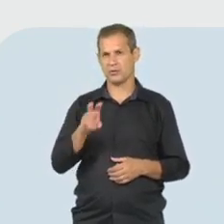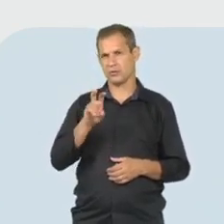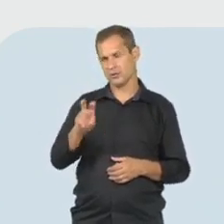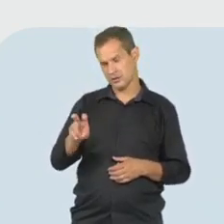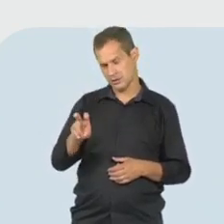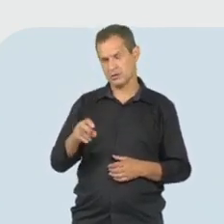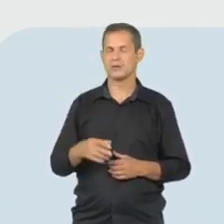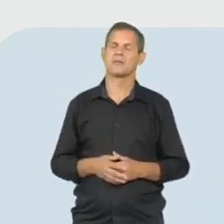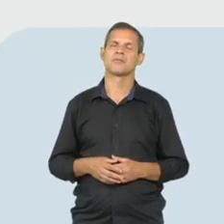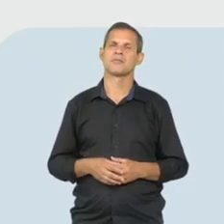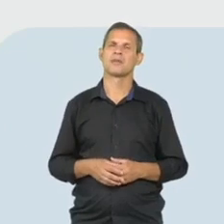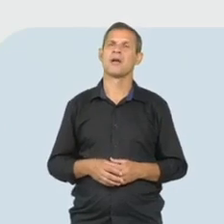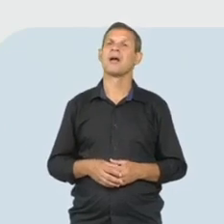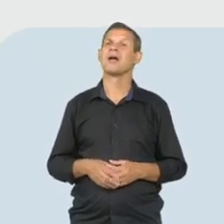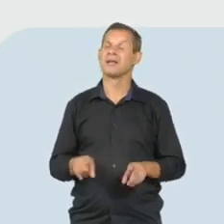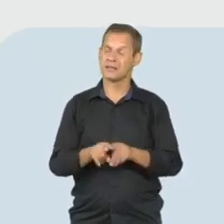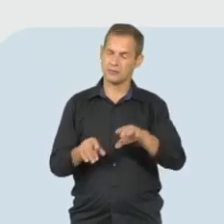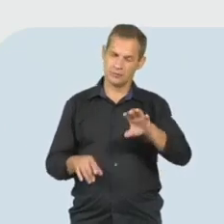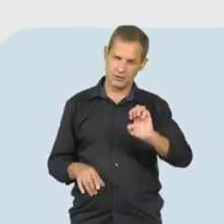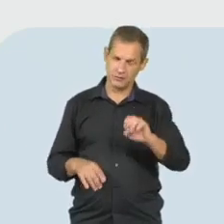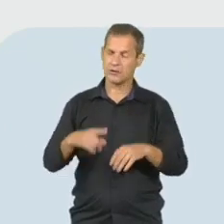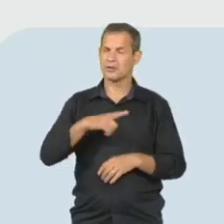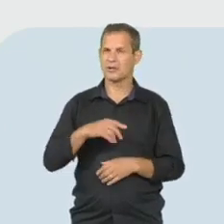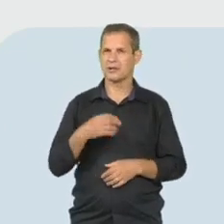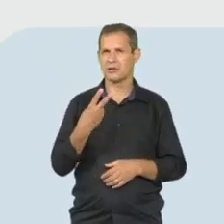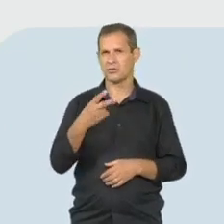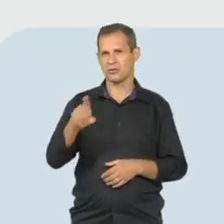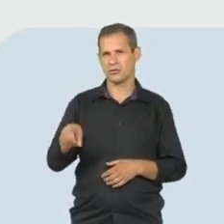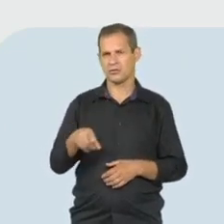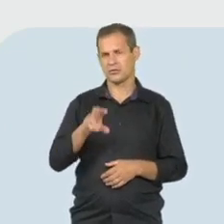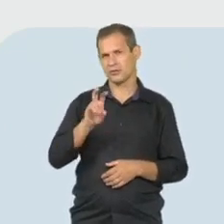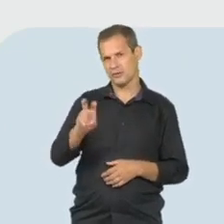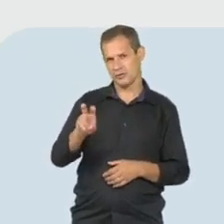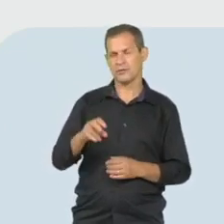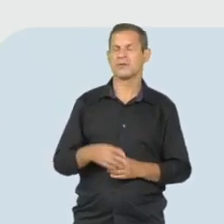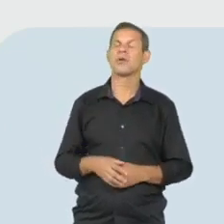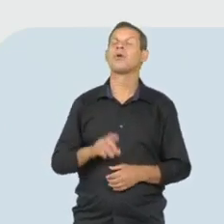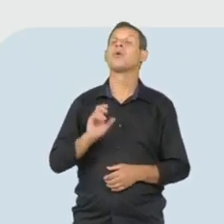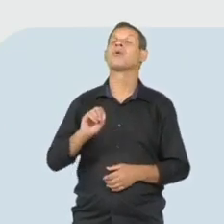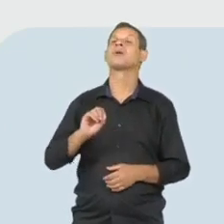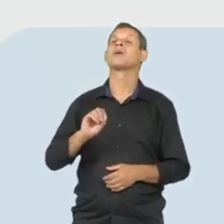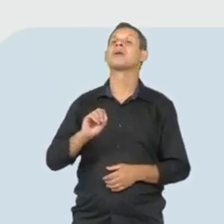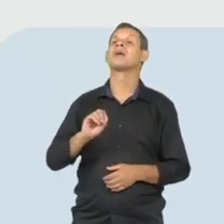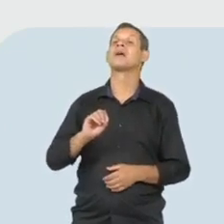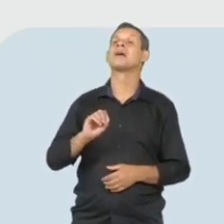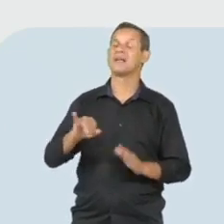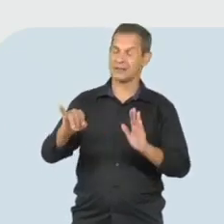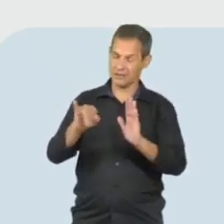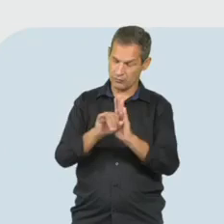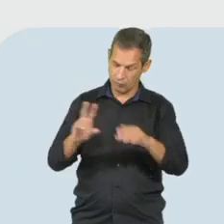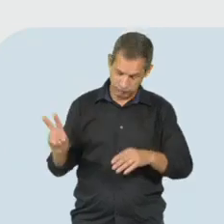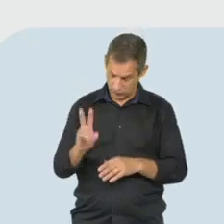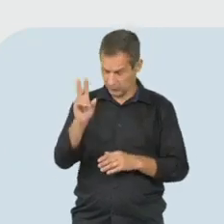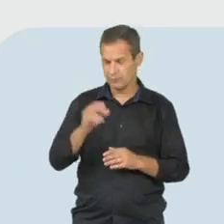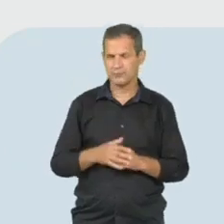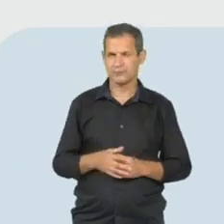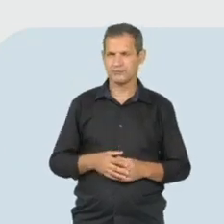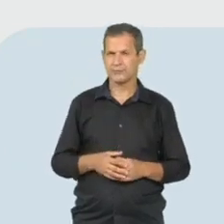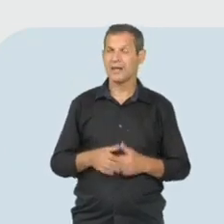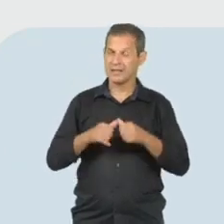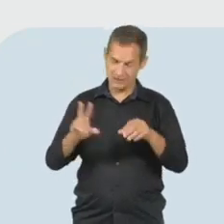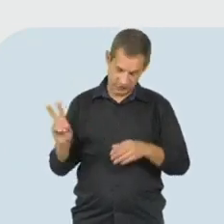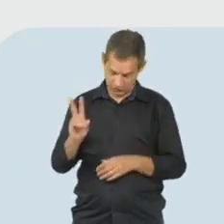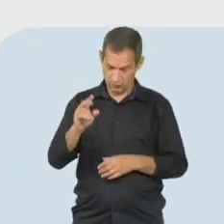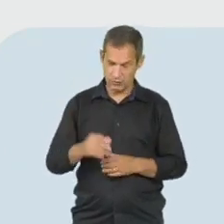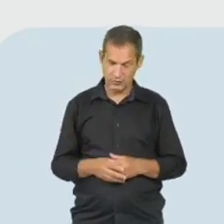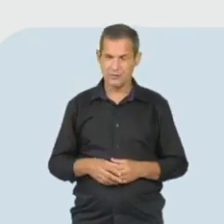2,5 e desse lado aqui eu tenho 2,5. O que ele quer saber? Ele quer o valor, esse valor aqui,